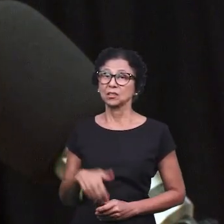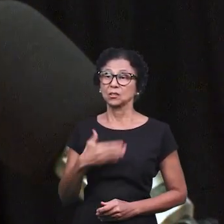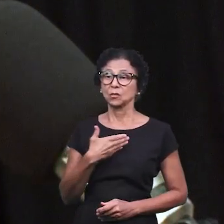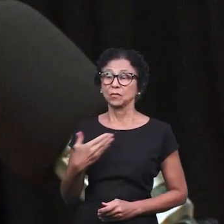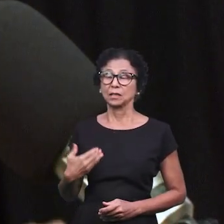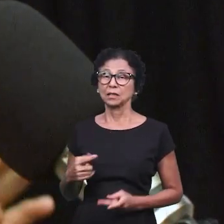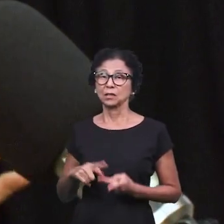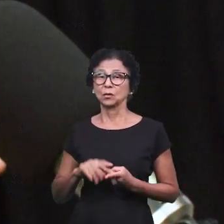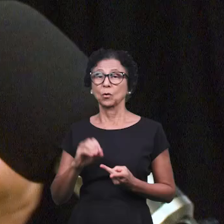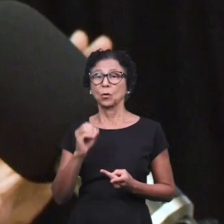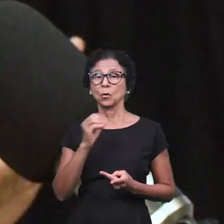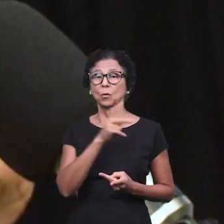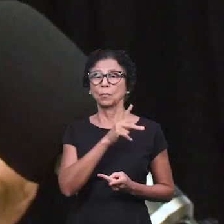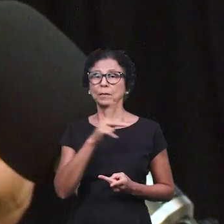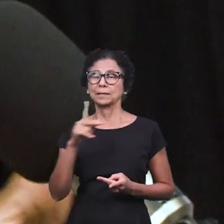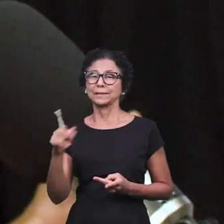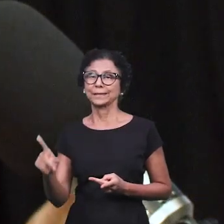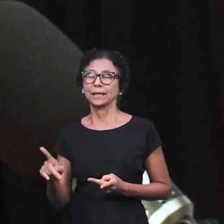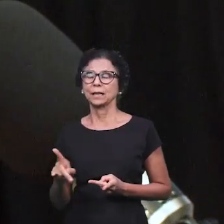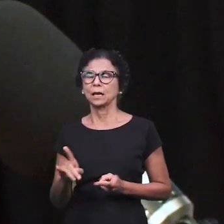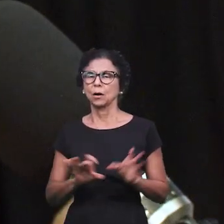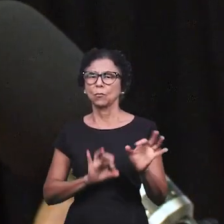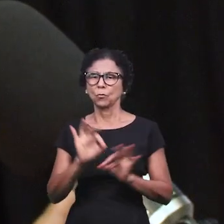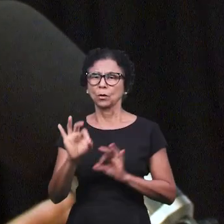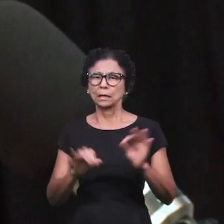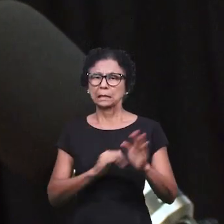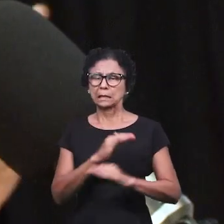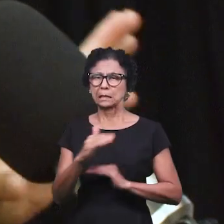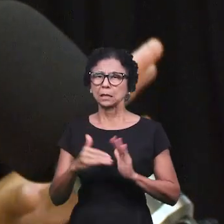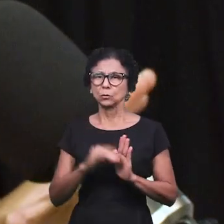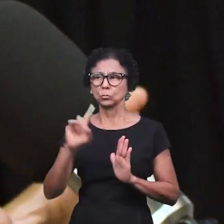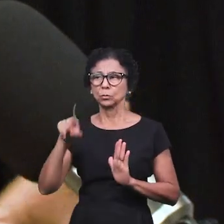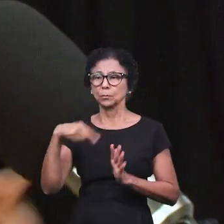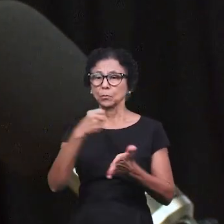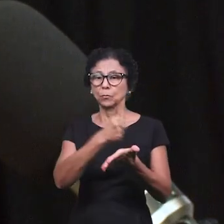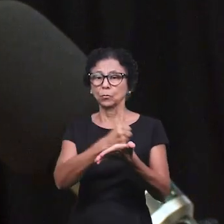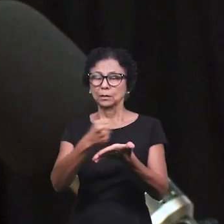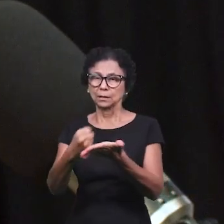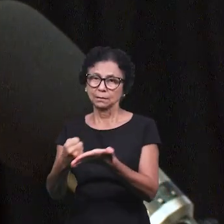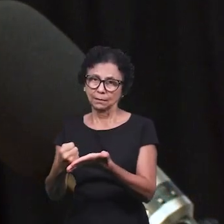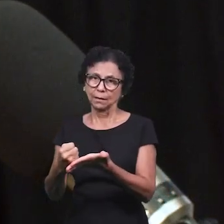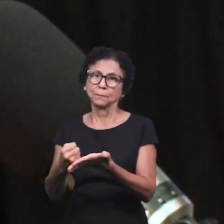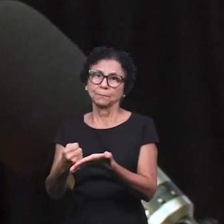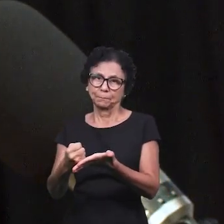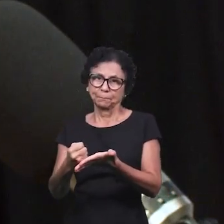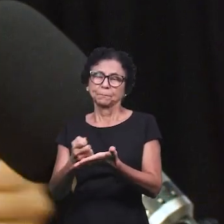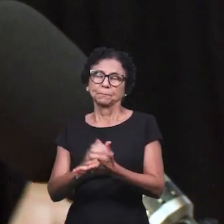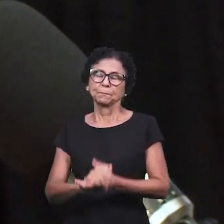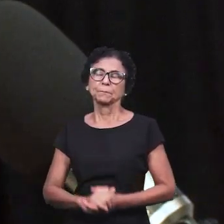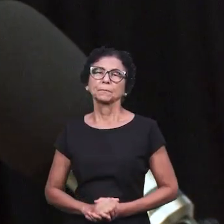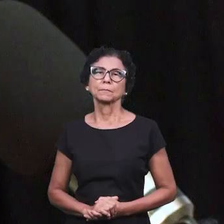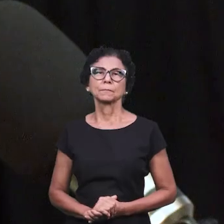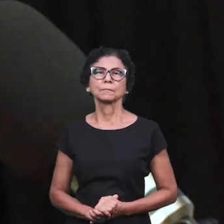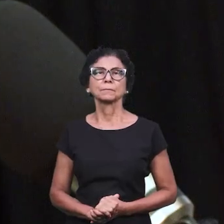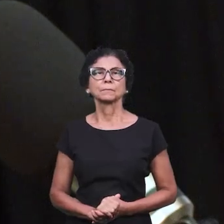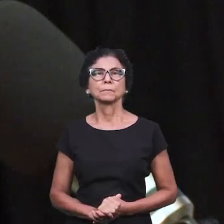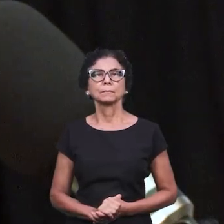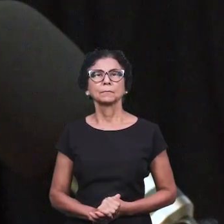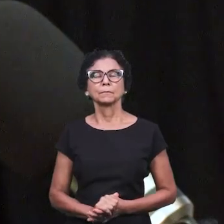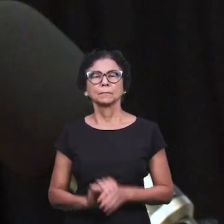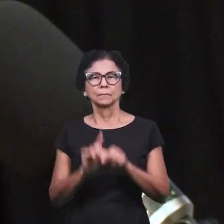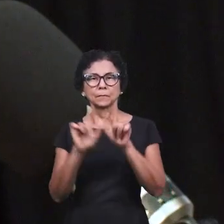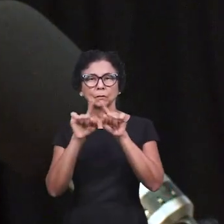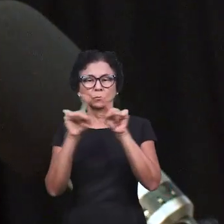presidente também chega, olha, vou arrumar casa para depois primeiro contratar servidor. Então, passamos por